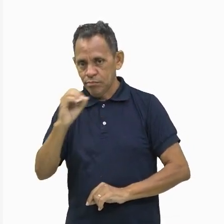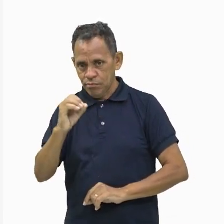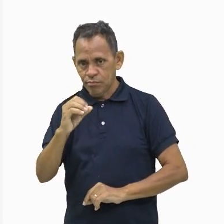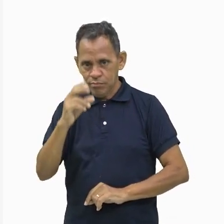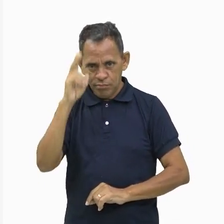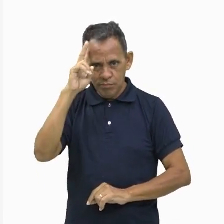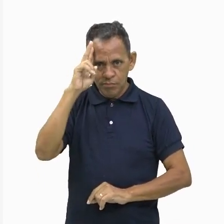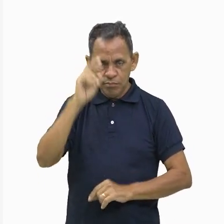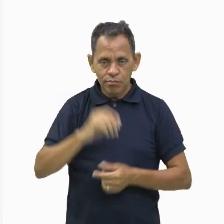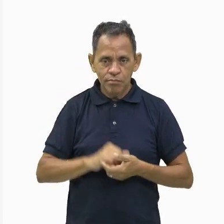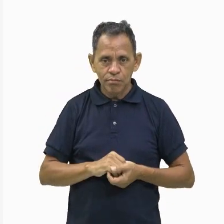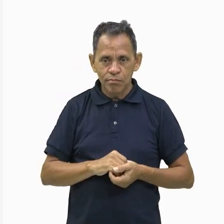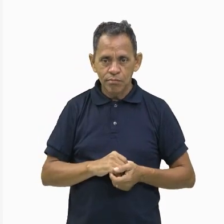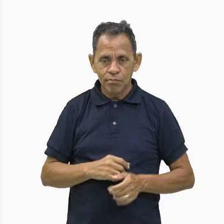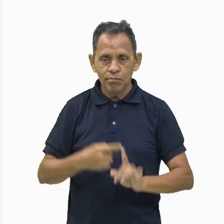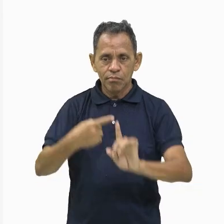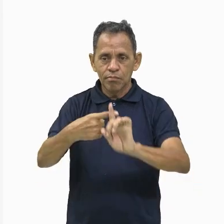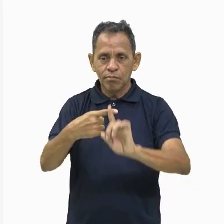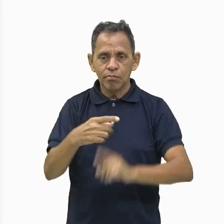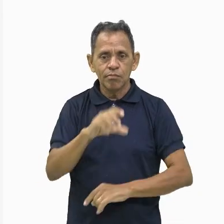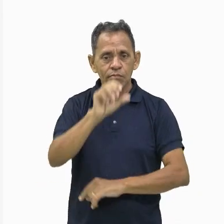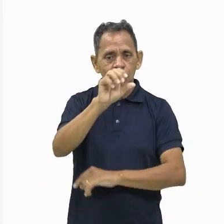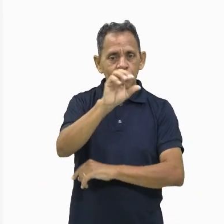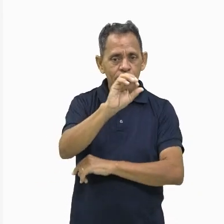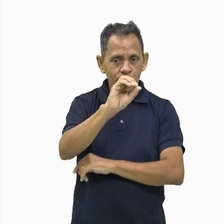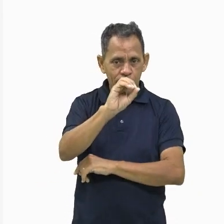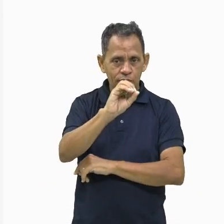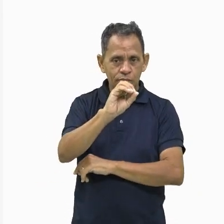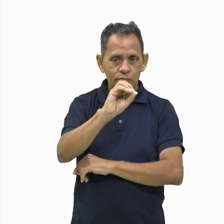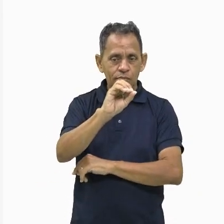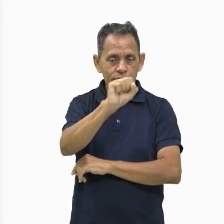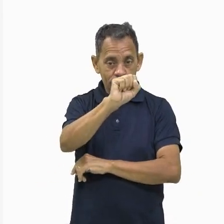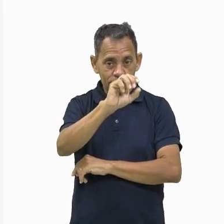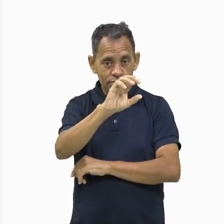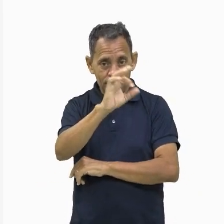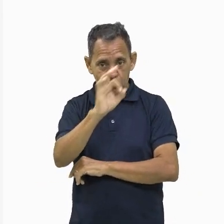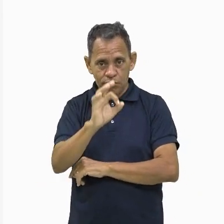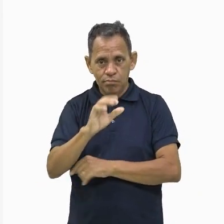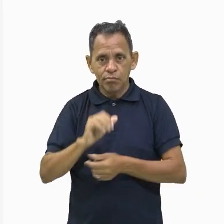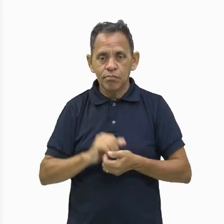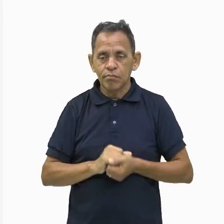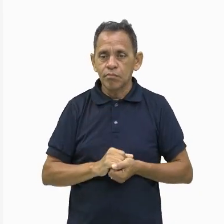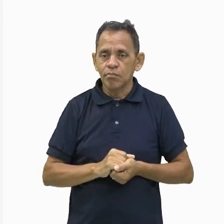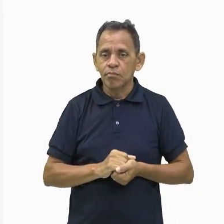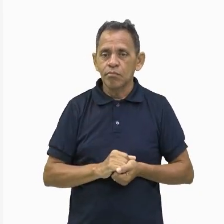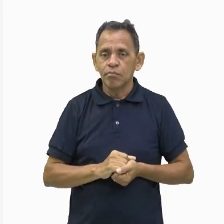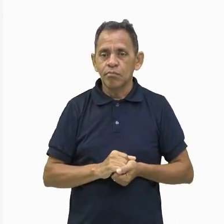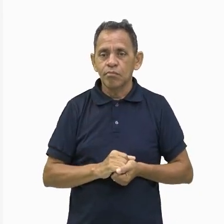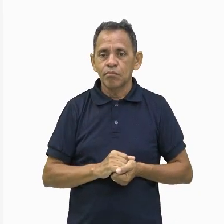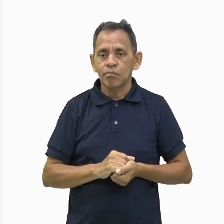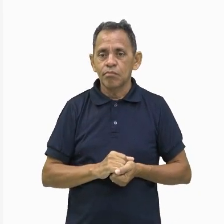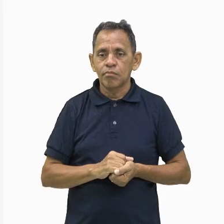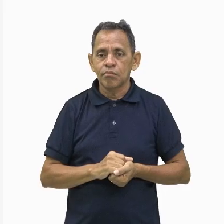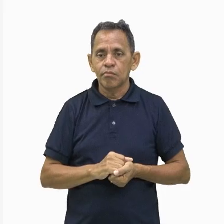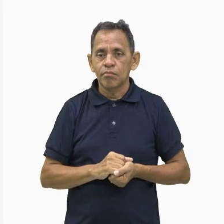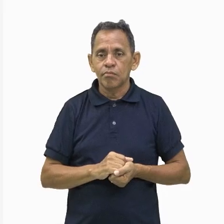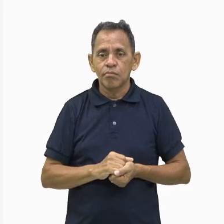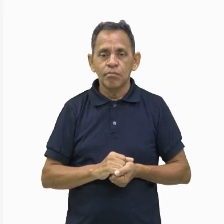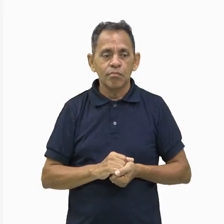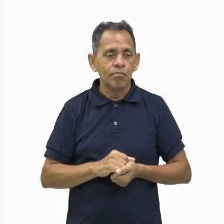aí a 8%, que é o percentual de aumento, tá bom? Bom, dito isto, então vamos ficar com assim, ó. 1,